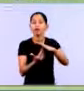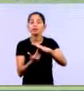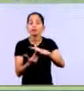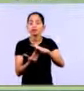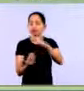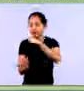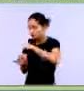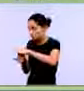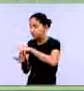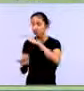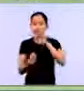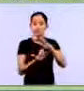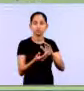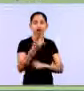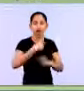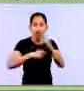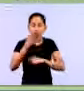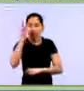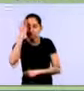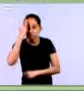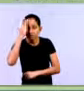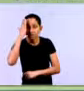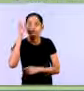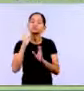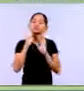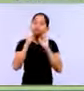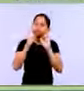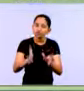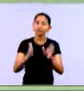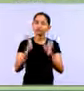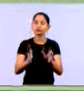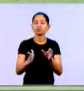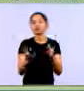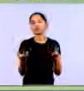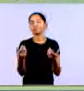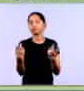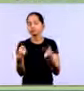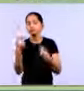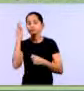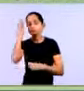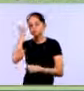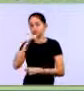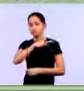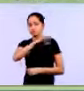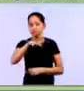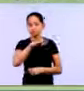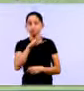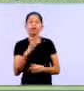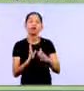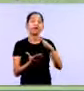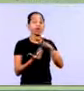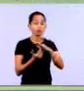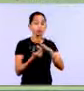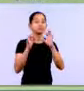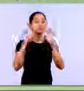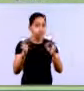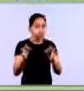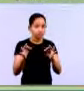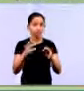para o gestor público na aplicação dos gastos decorrentes da arrecadação dos tributos. Então, limita gastos com o